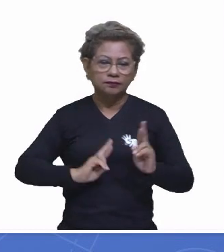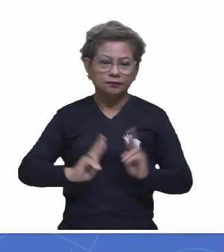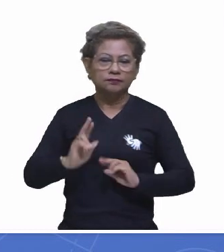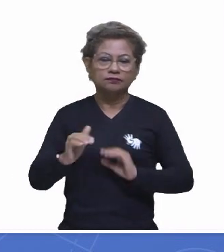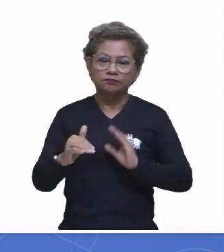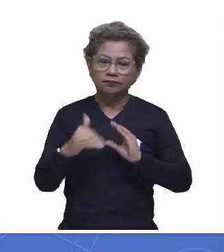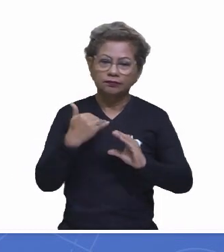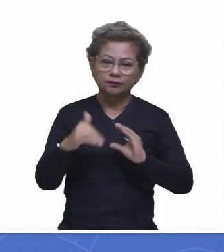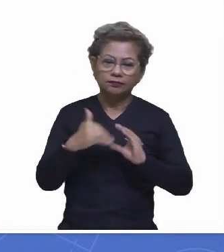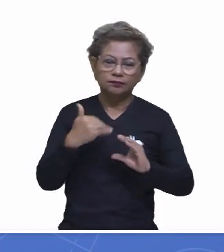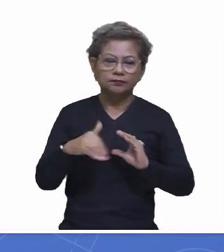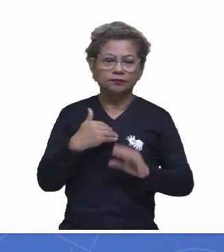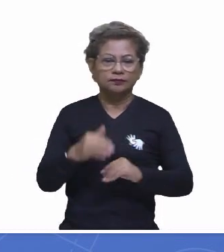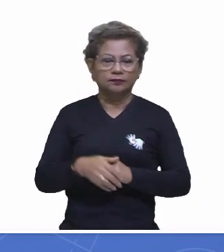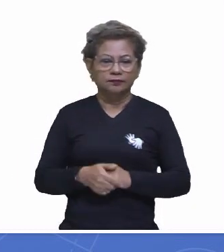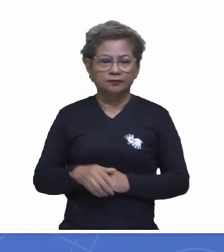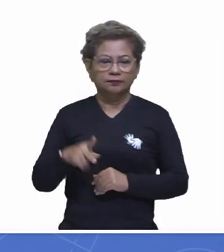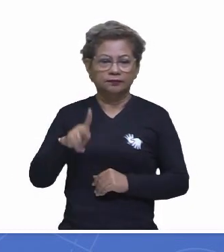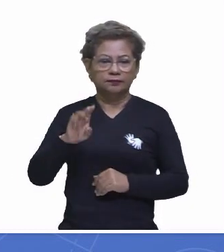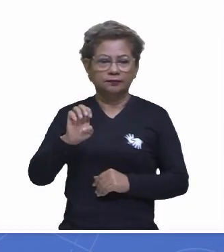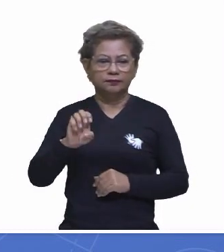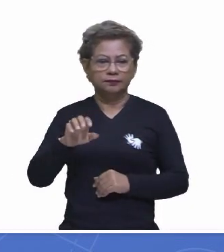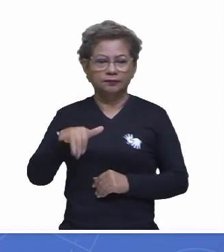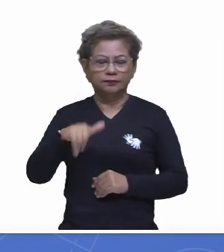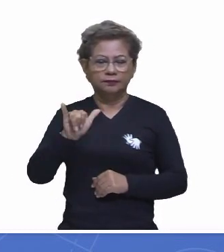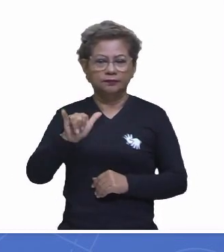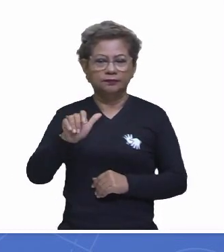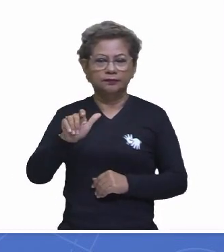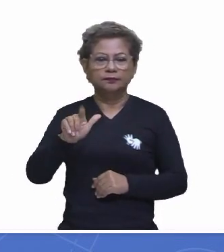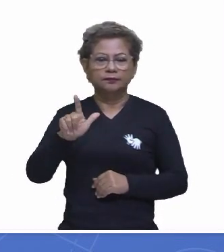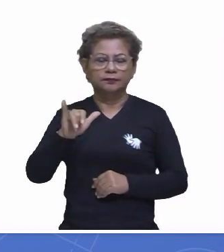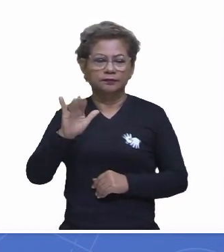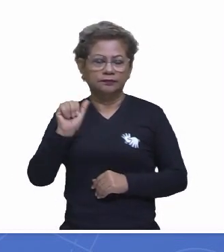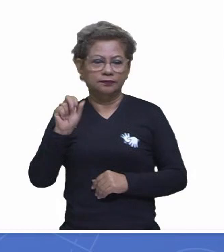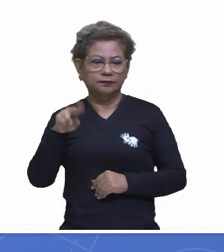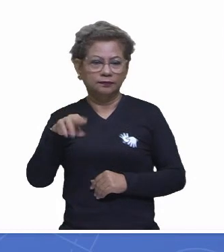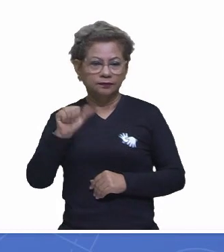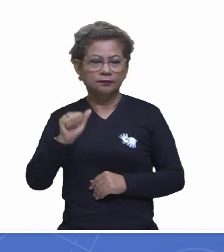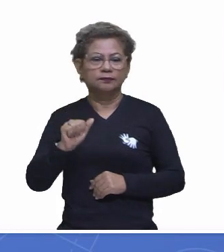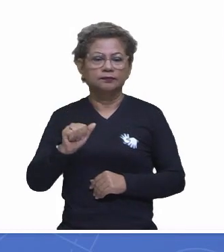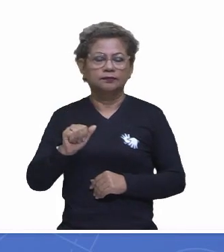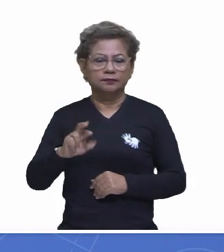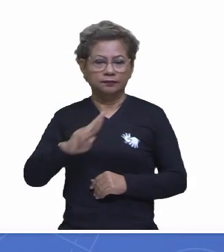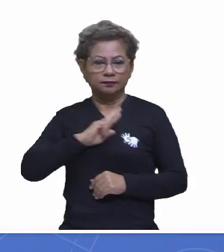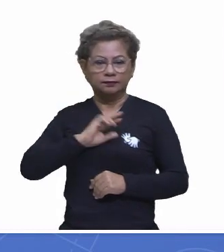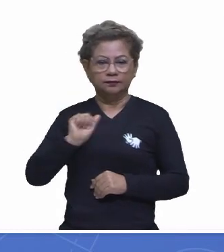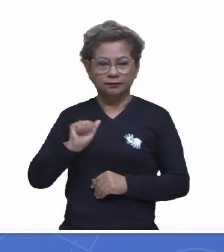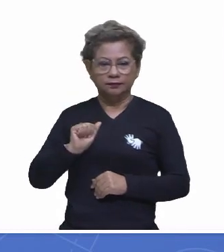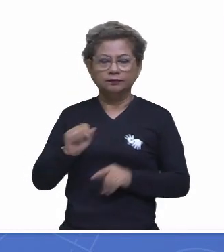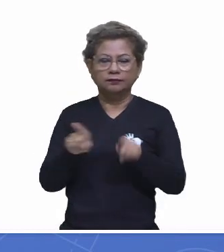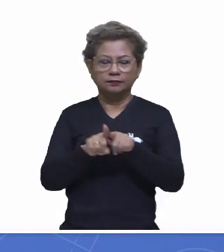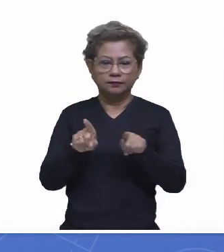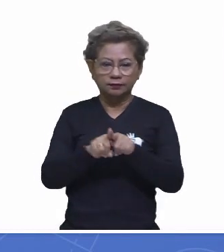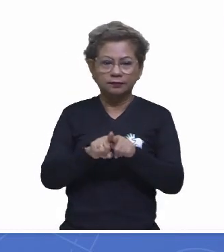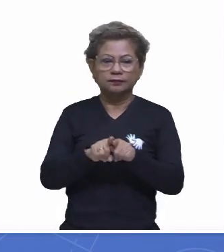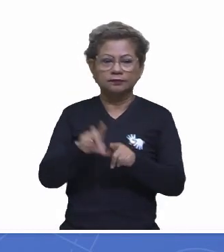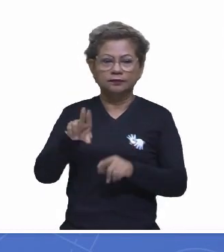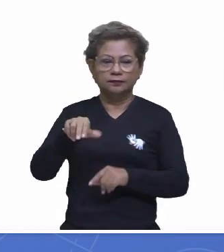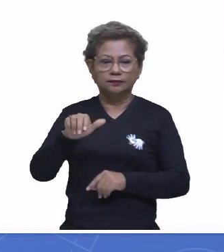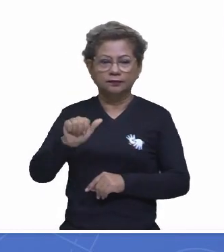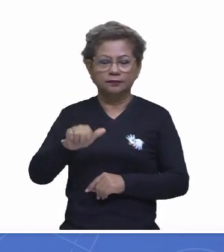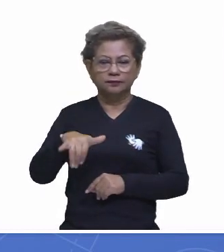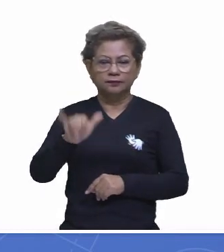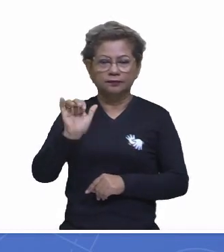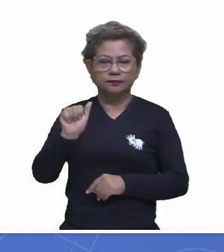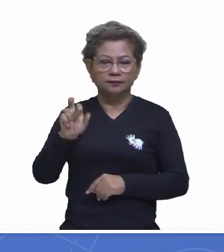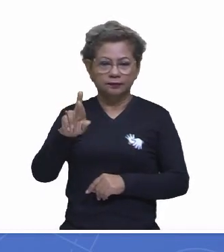Aqui, a Keiliane, aliás, letra A. Então, o pessoal aí apostando bastante na letra A. Suelen também na letra A. Nayara, letra